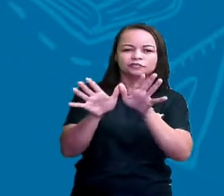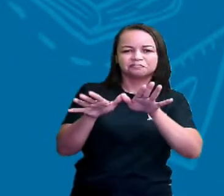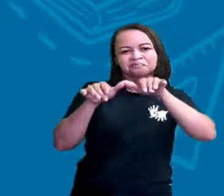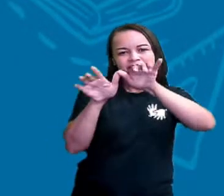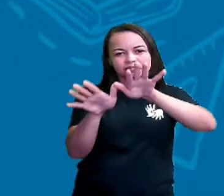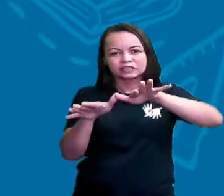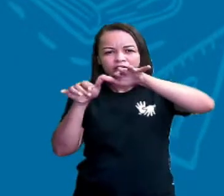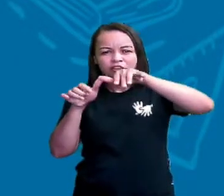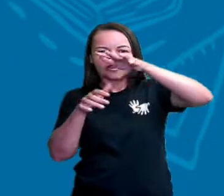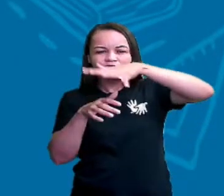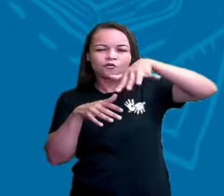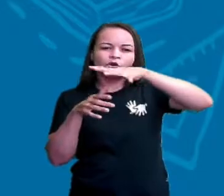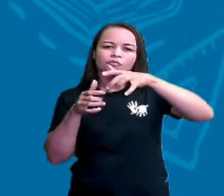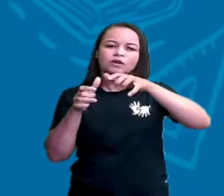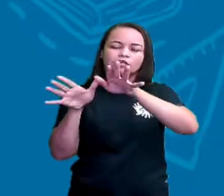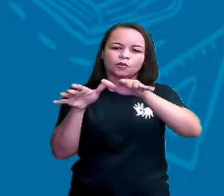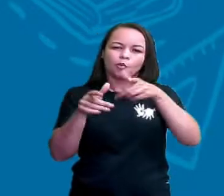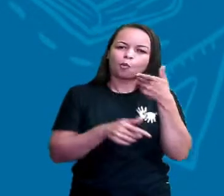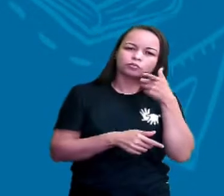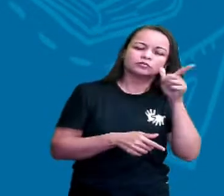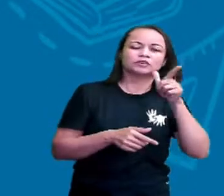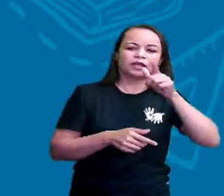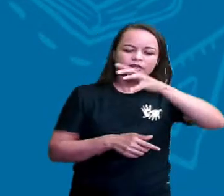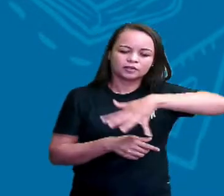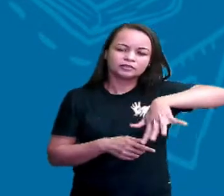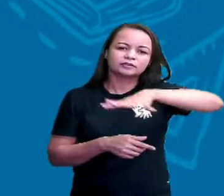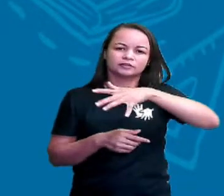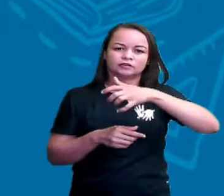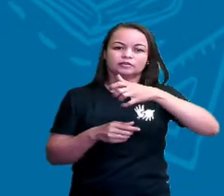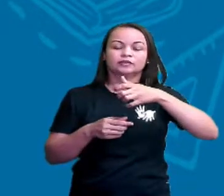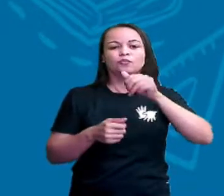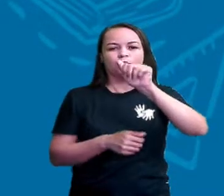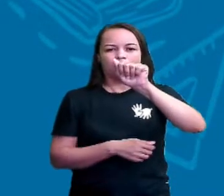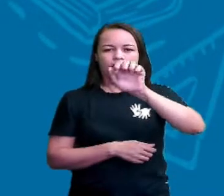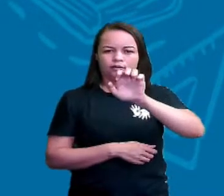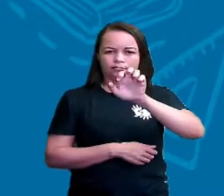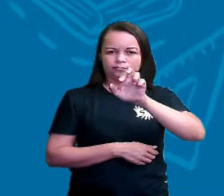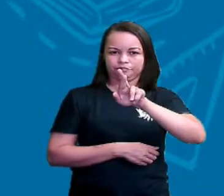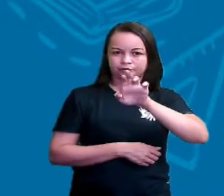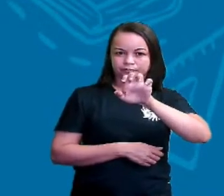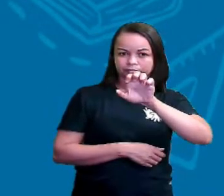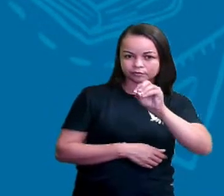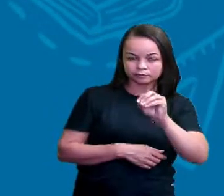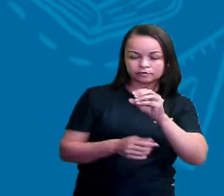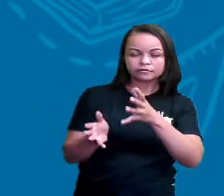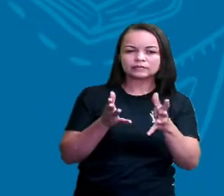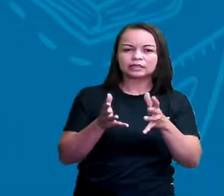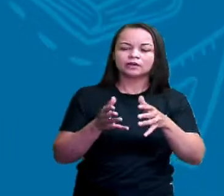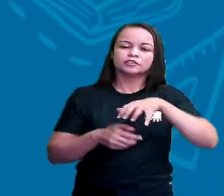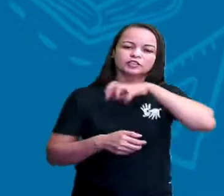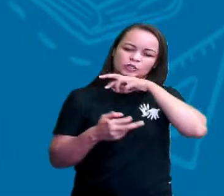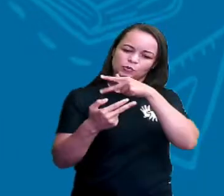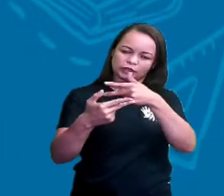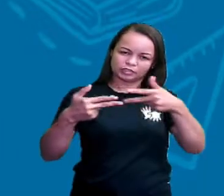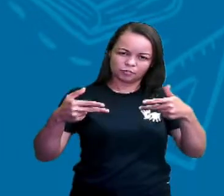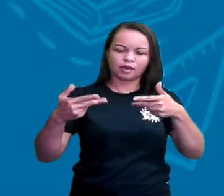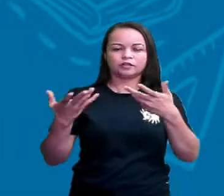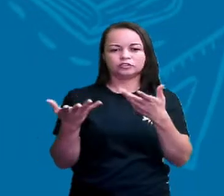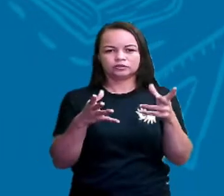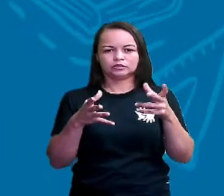e que conseguem habitar o ambiente aéreo, tá certo? Então, são animais que, de acordo com